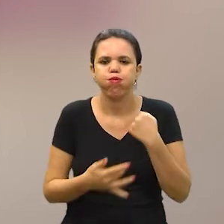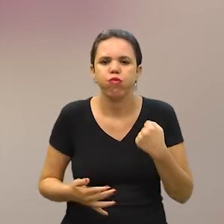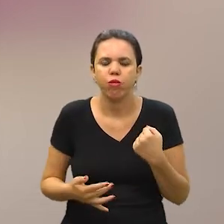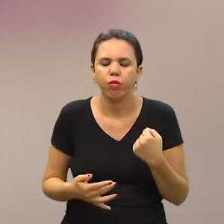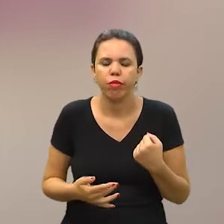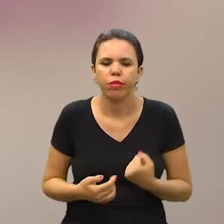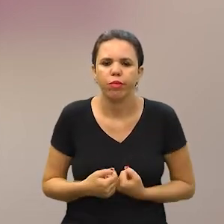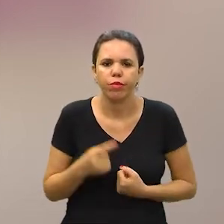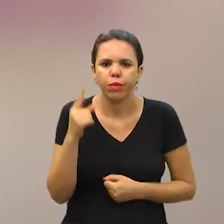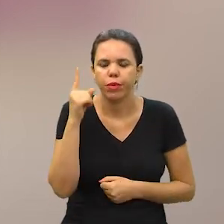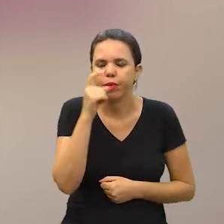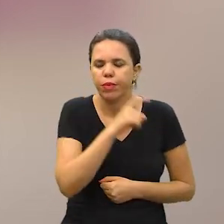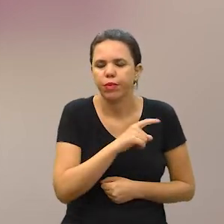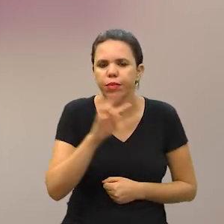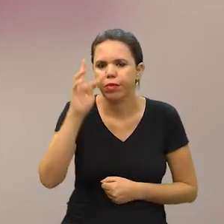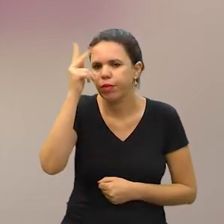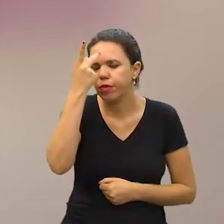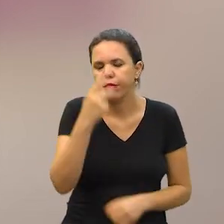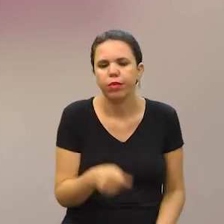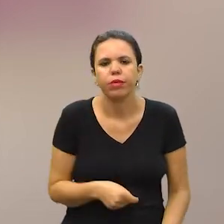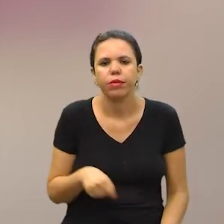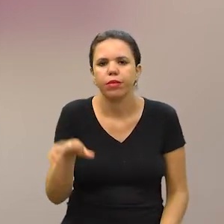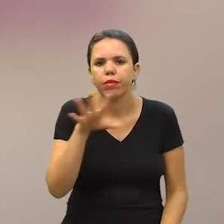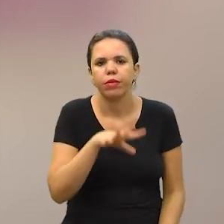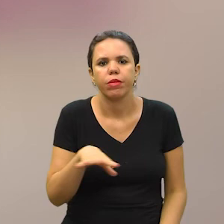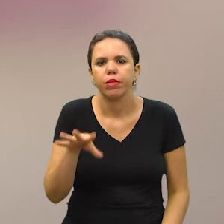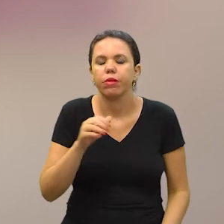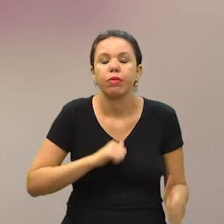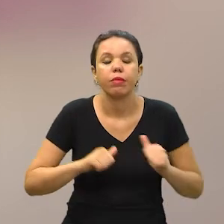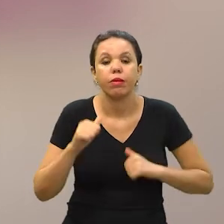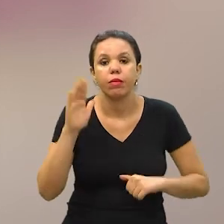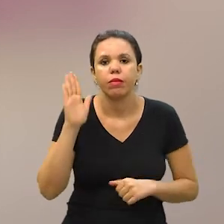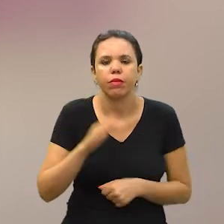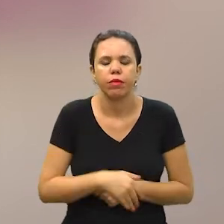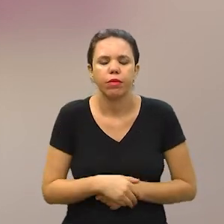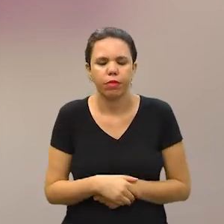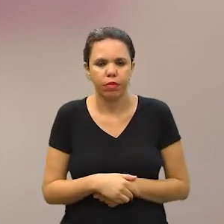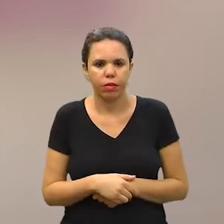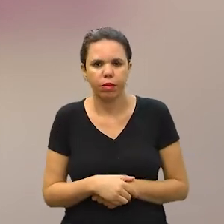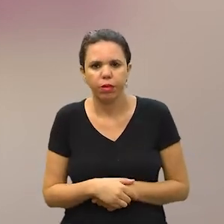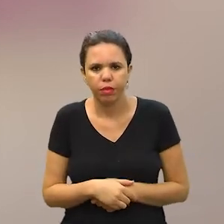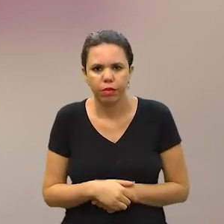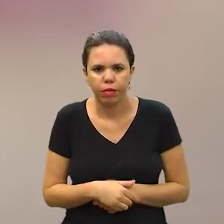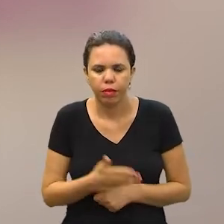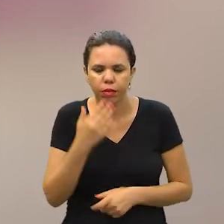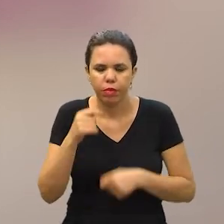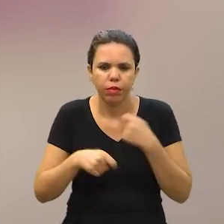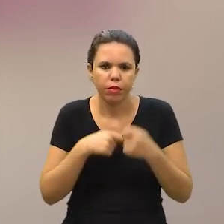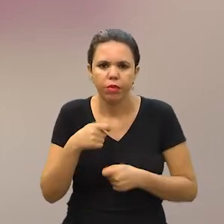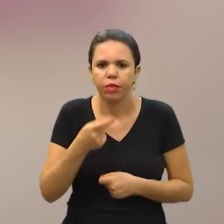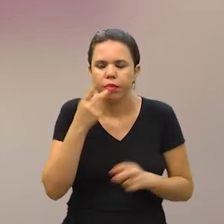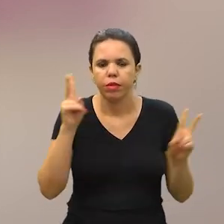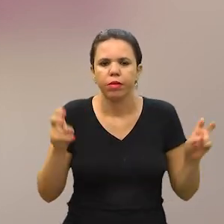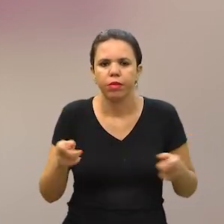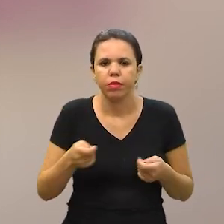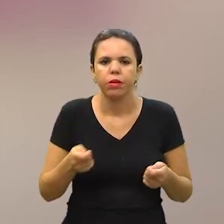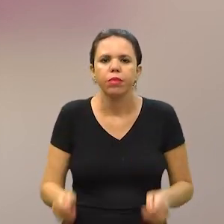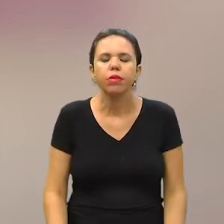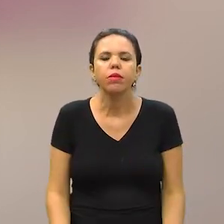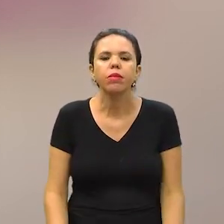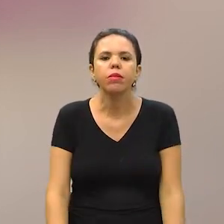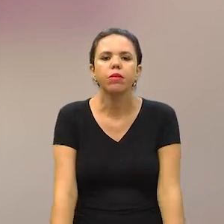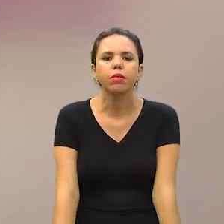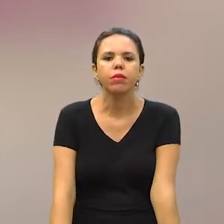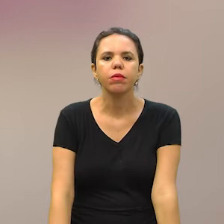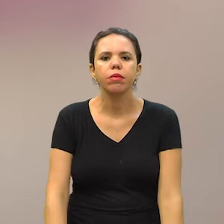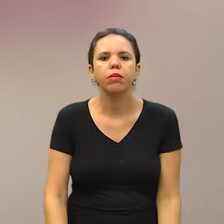sangue, isso é muito difícil para o TDAH. No geral, eles agitam mais ainda. Então, até na alimentação a gente fala sobre o controle.